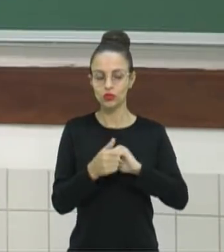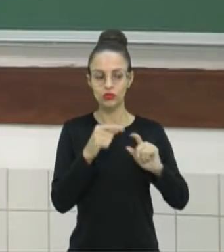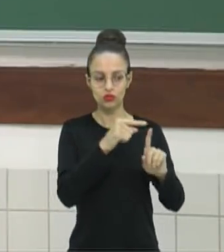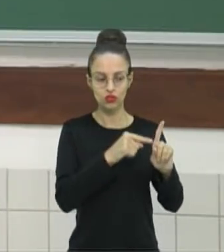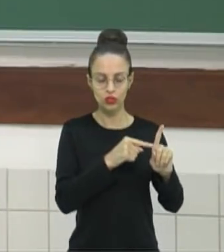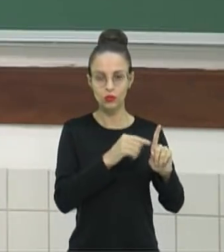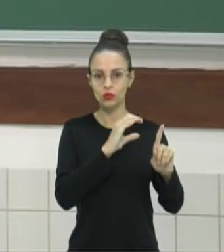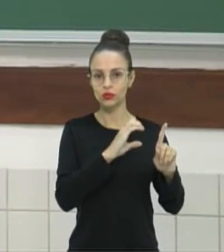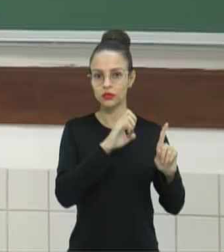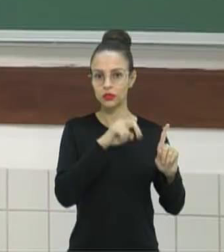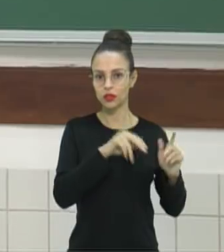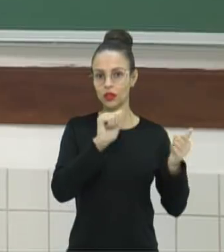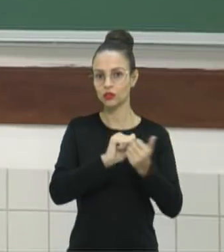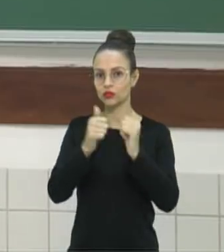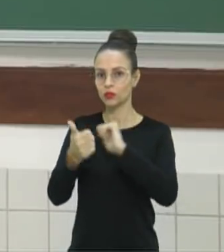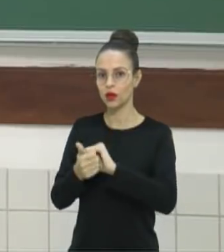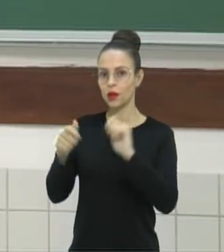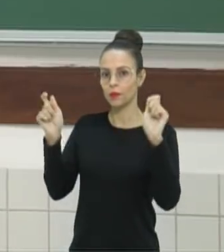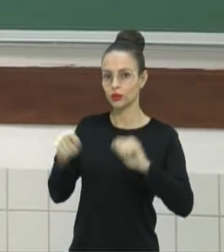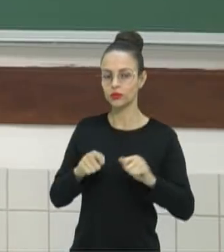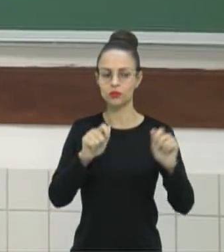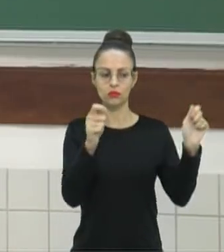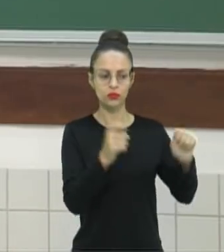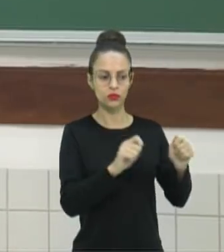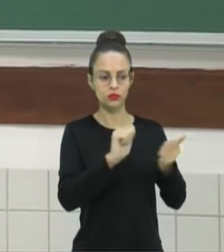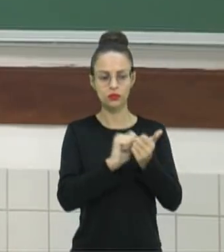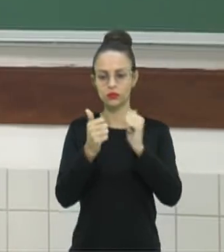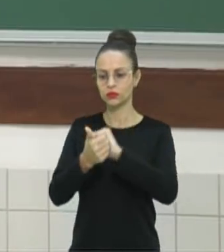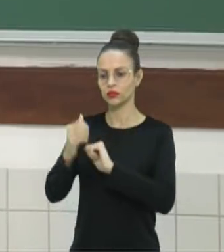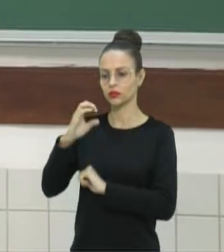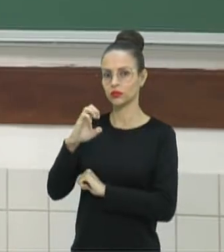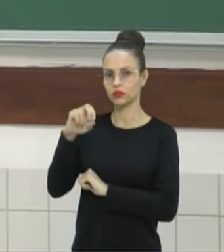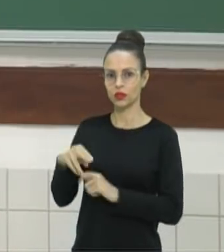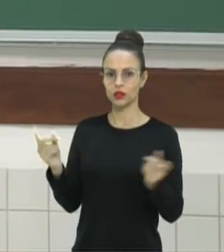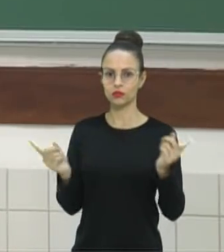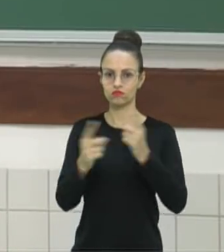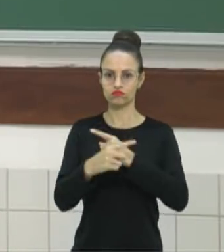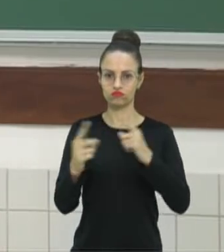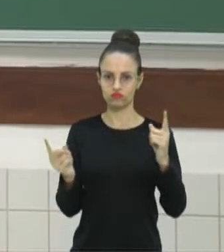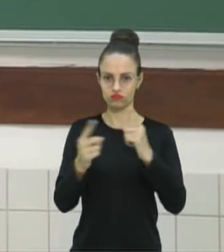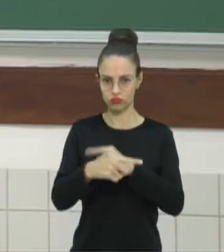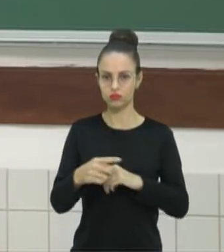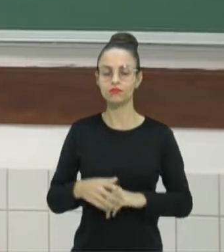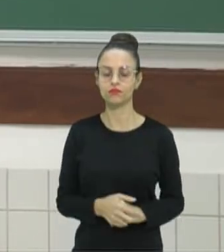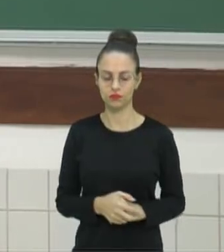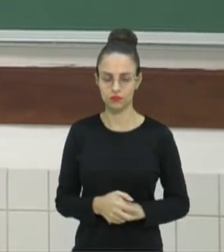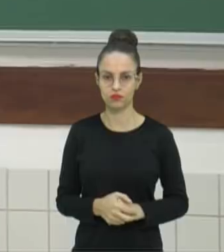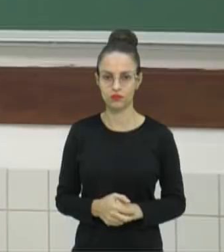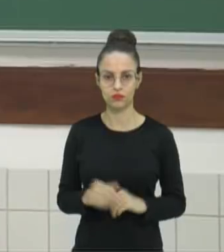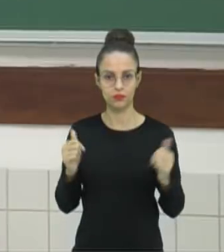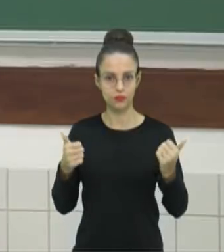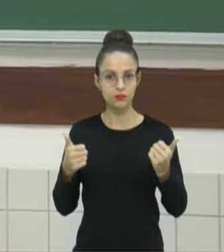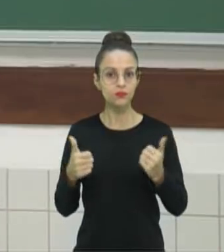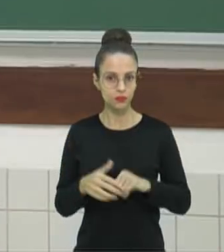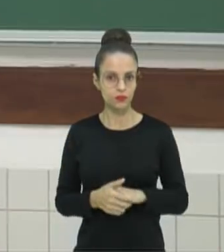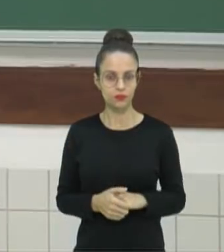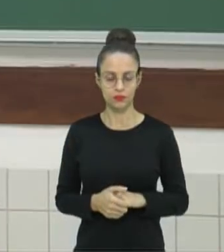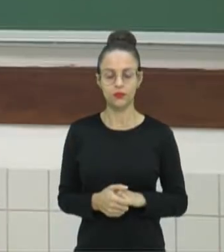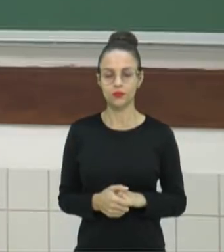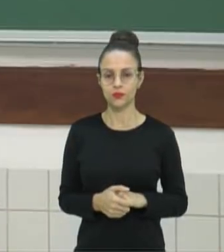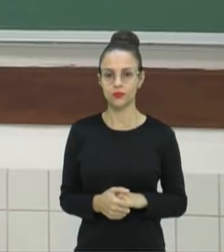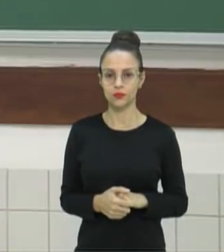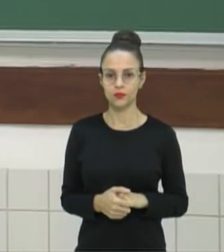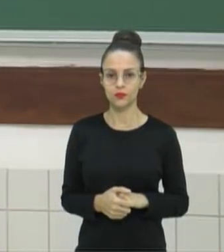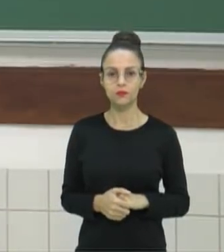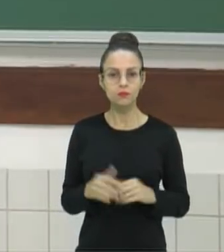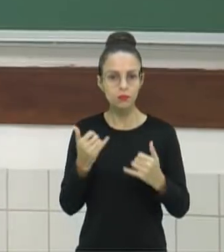seja, cinéticas para potenciais, potenciais para cinéticas e vice-versa nessa situação aqui. Beleza?